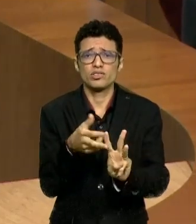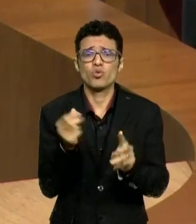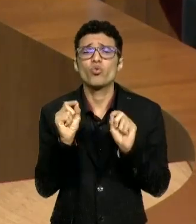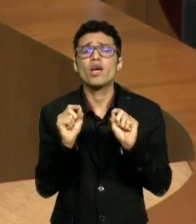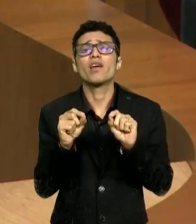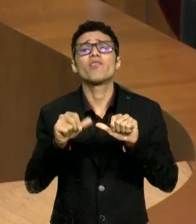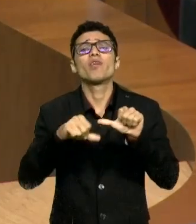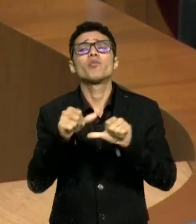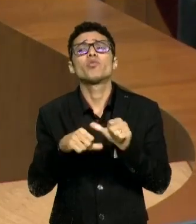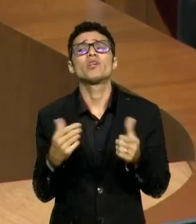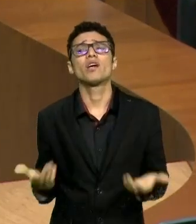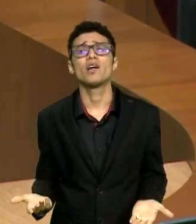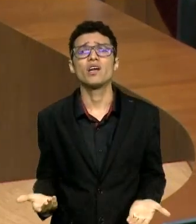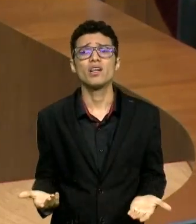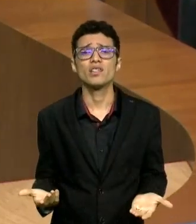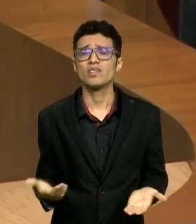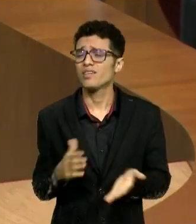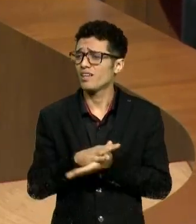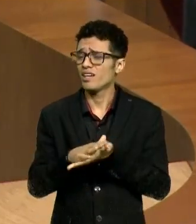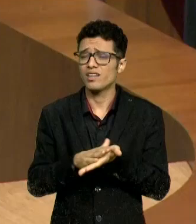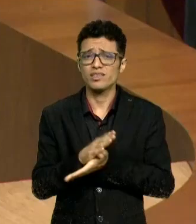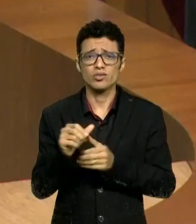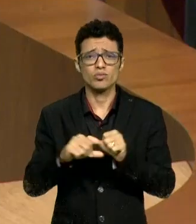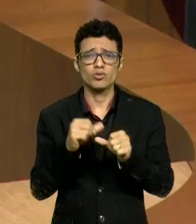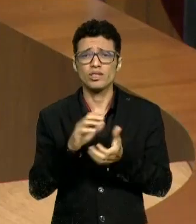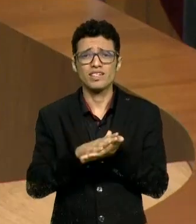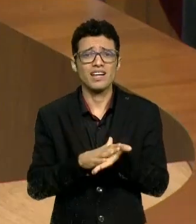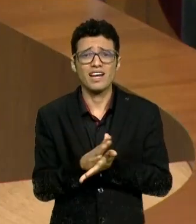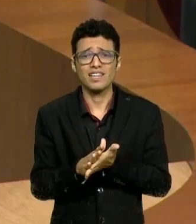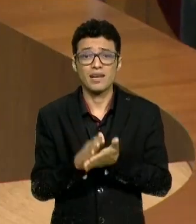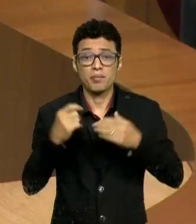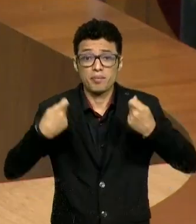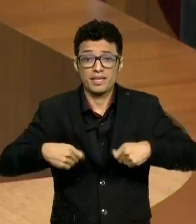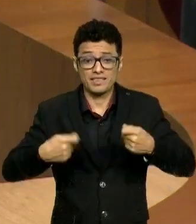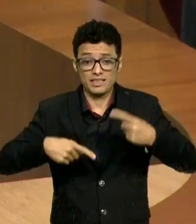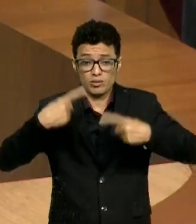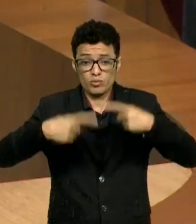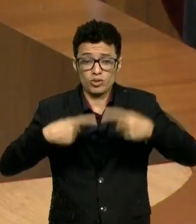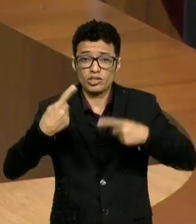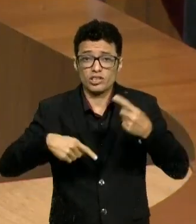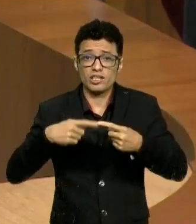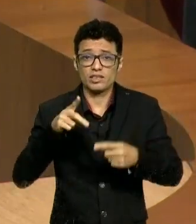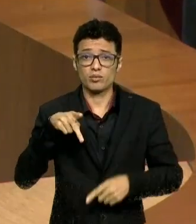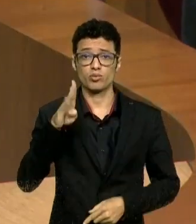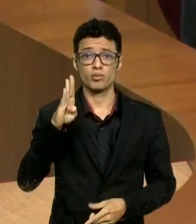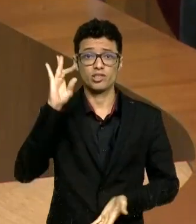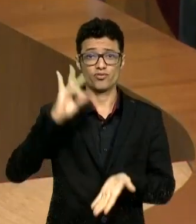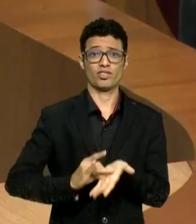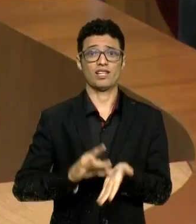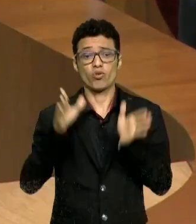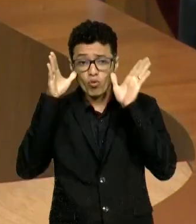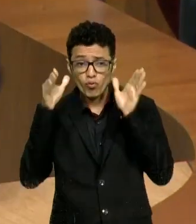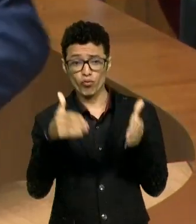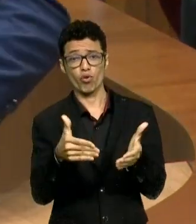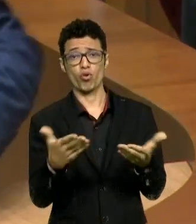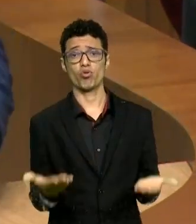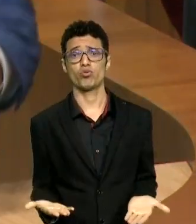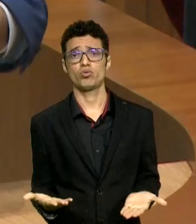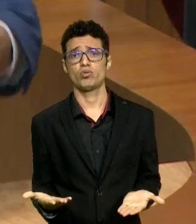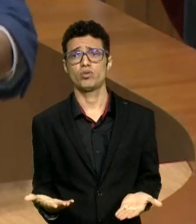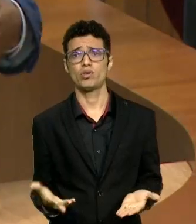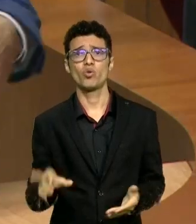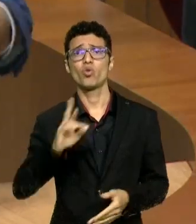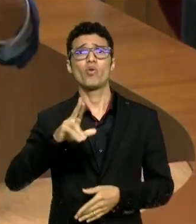irmãos indígenas? Em nada. Então, precisamos de políticas públicas de verdade, políticas públicas direcionadas. Então, não é